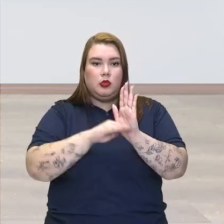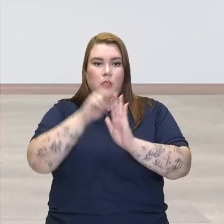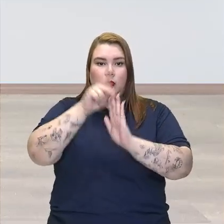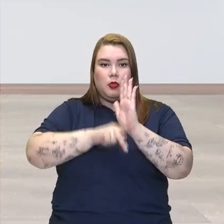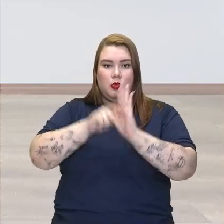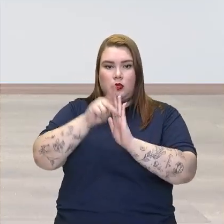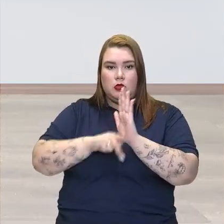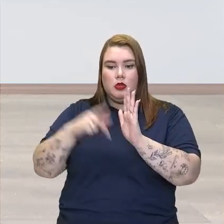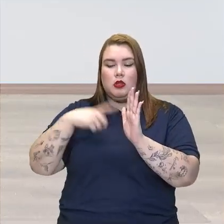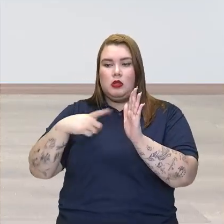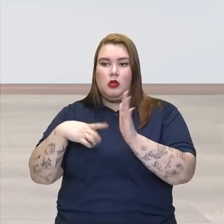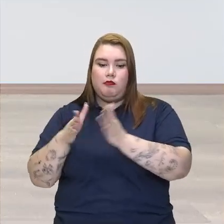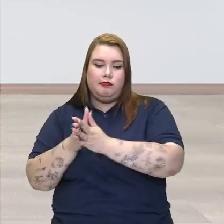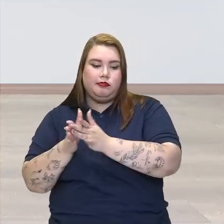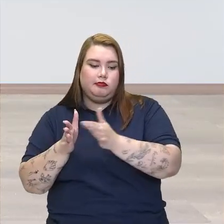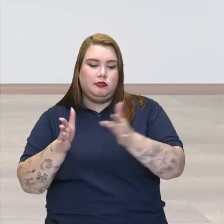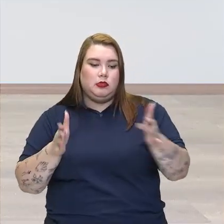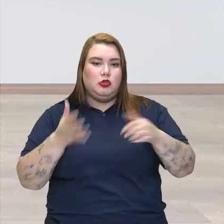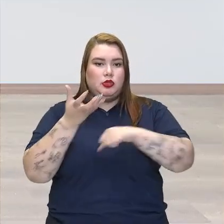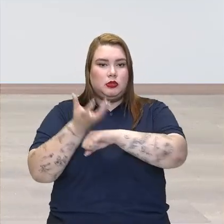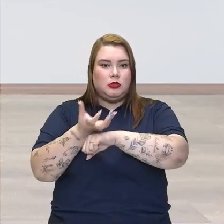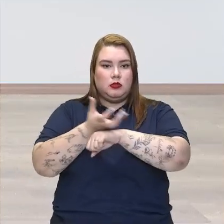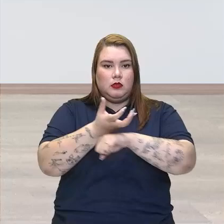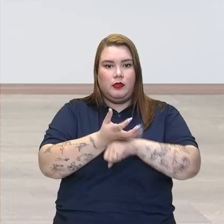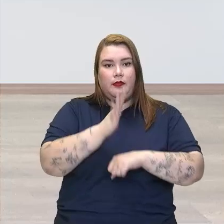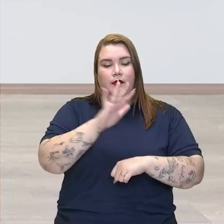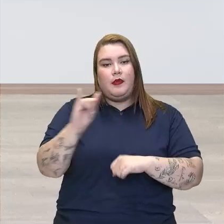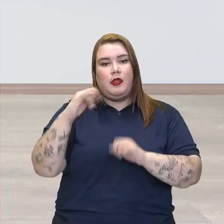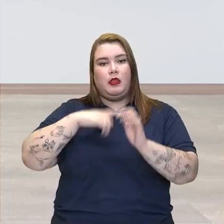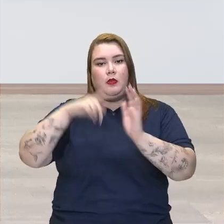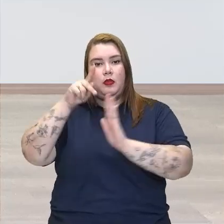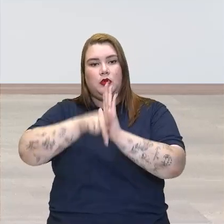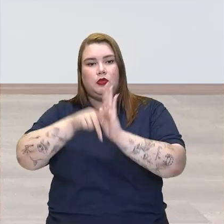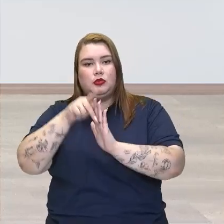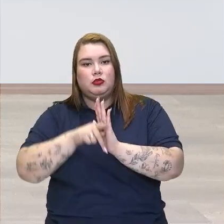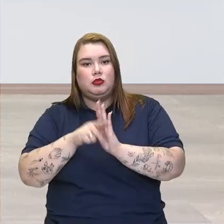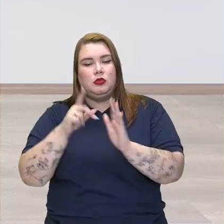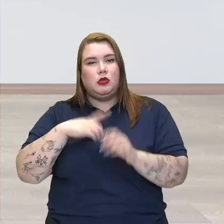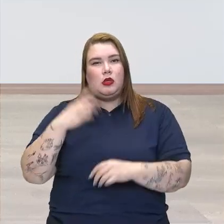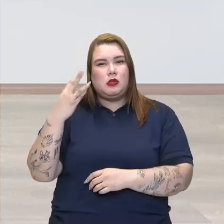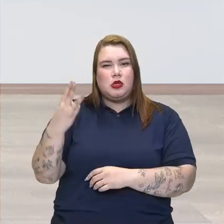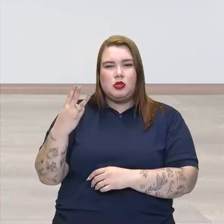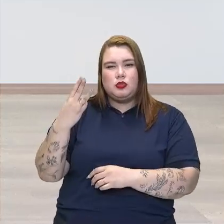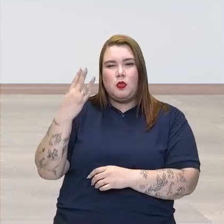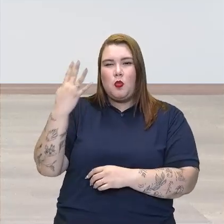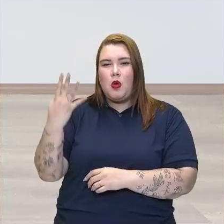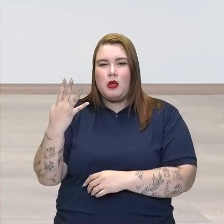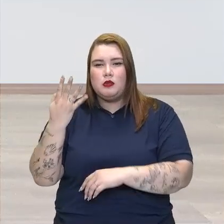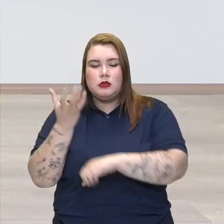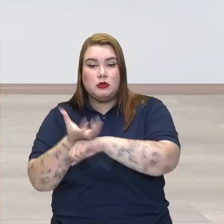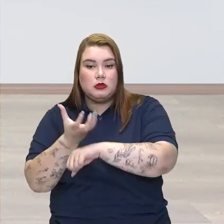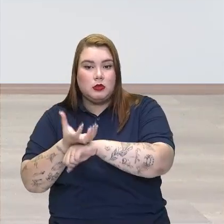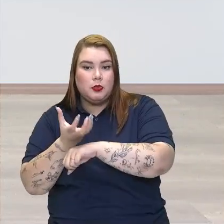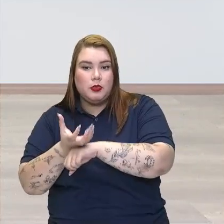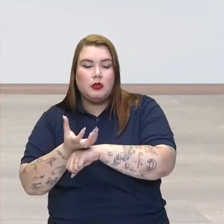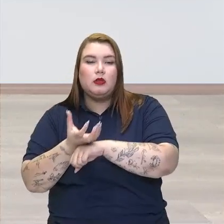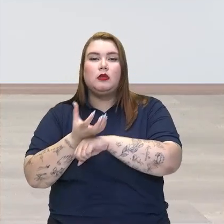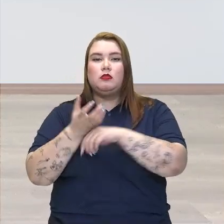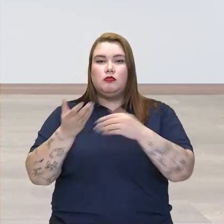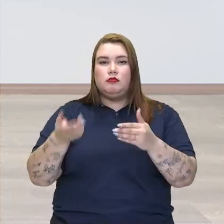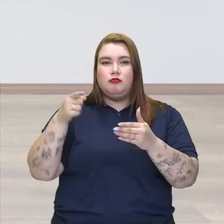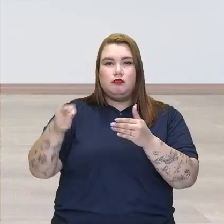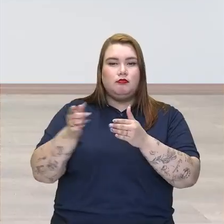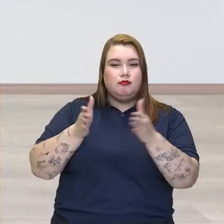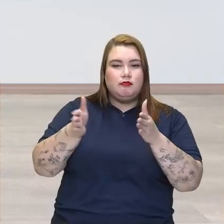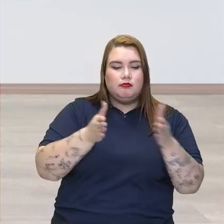longo de alguns componentes. Então, a gente vai ter projetos que vão trabalhar 3, 4 componentes, e essas etapas vão